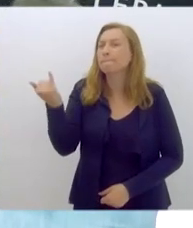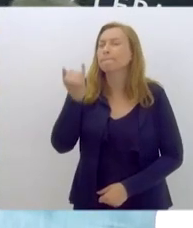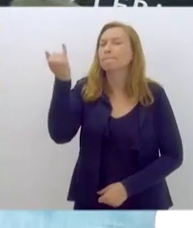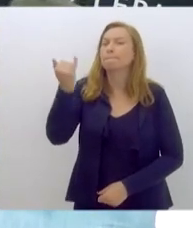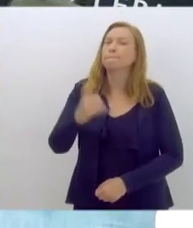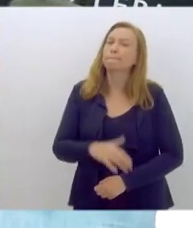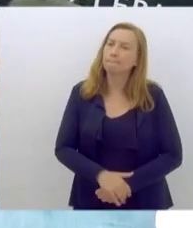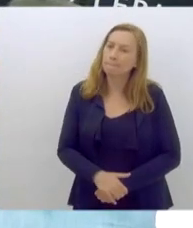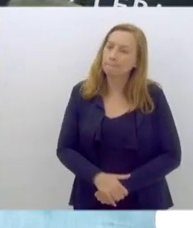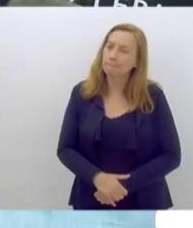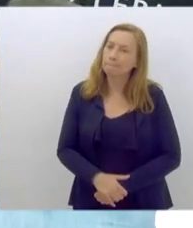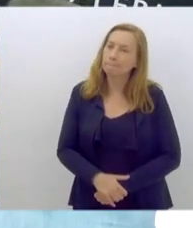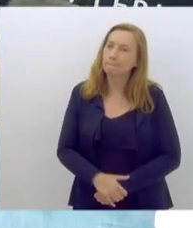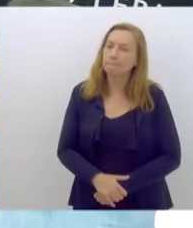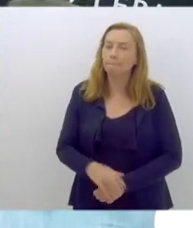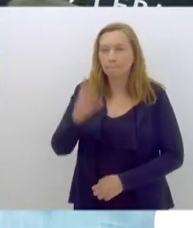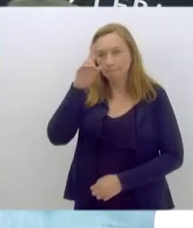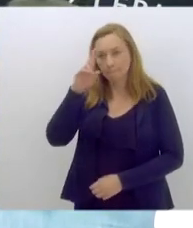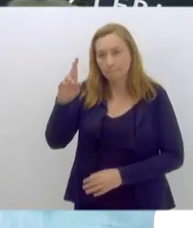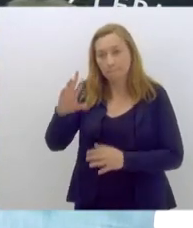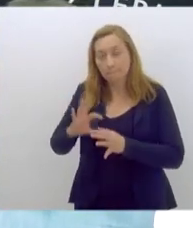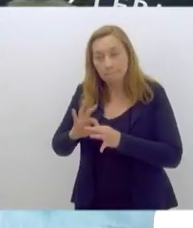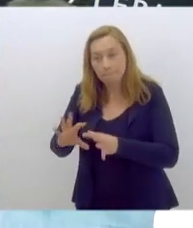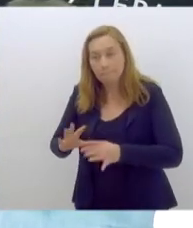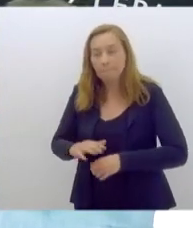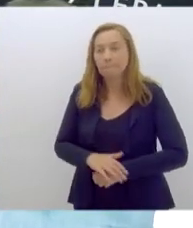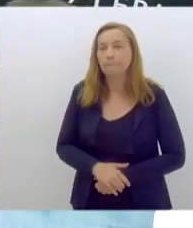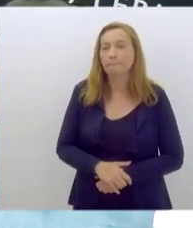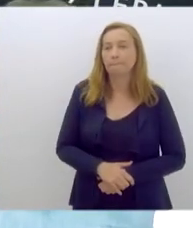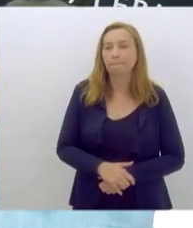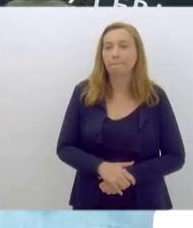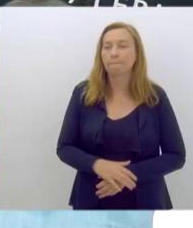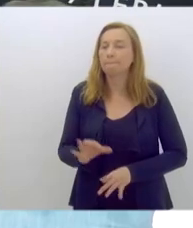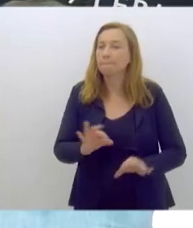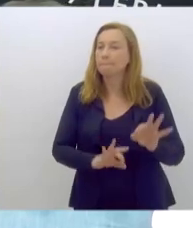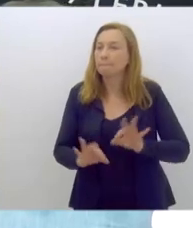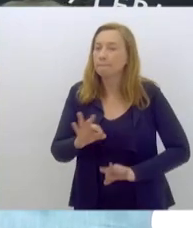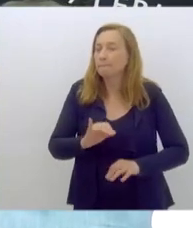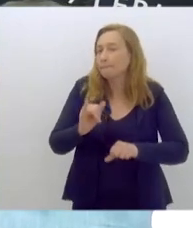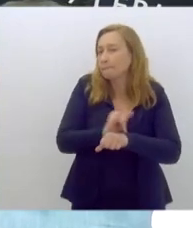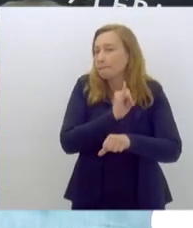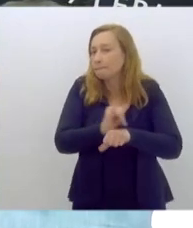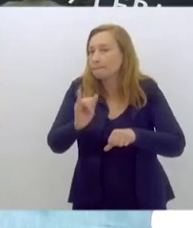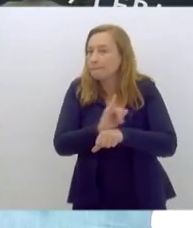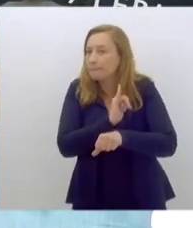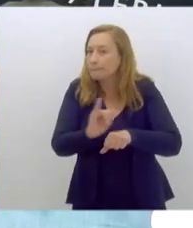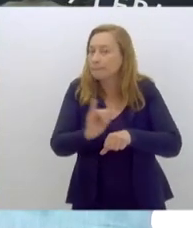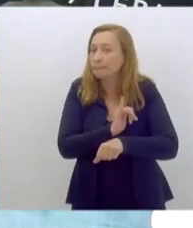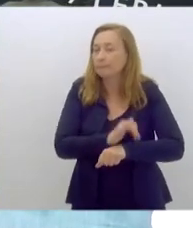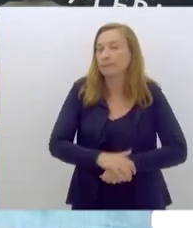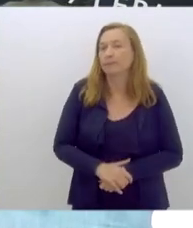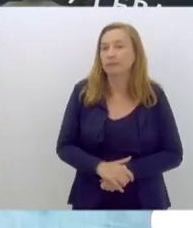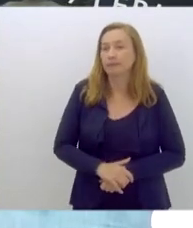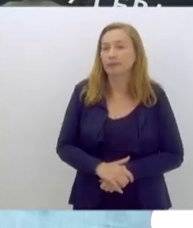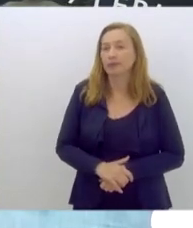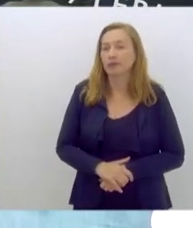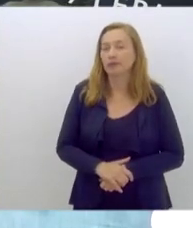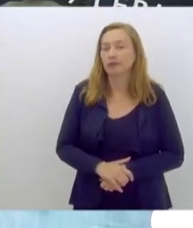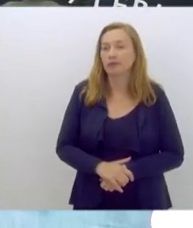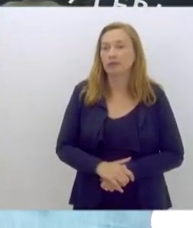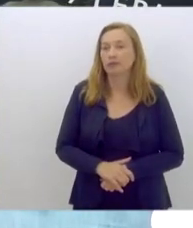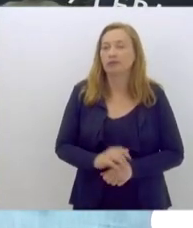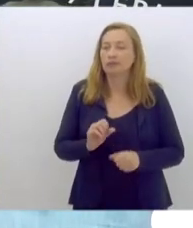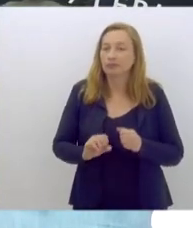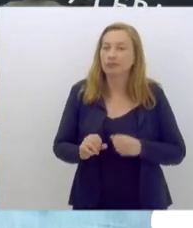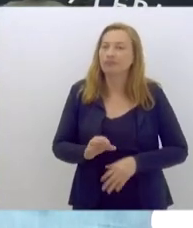se vossa excelência me permite falar da importância do planejamento estratégico que nós estamos estabelecendo